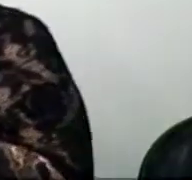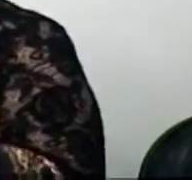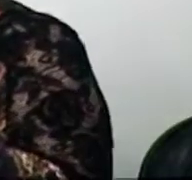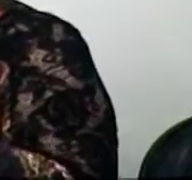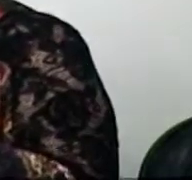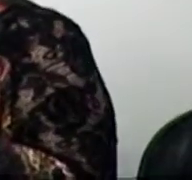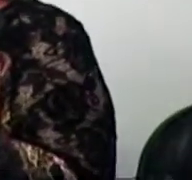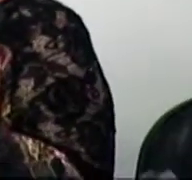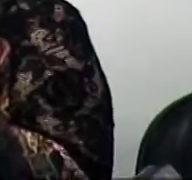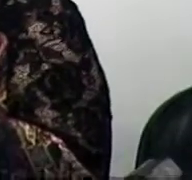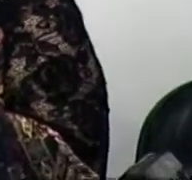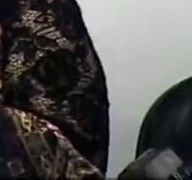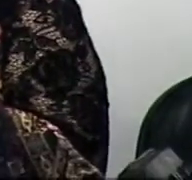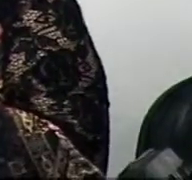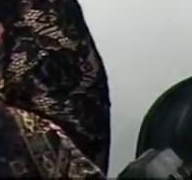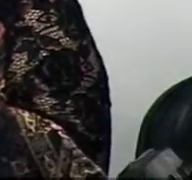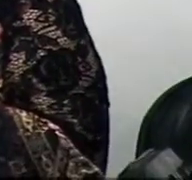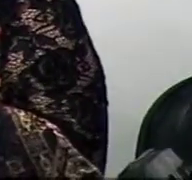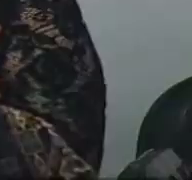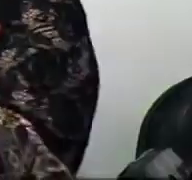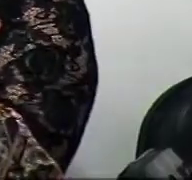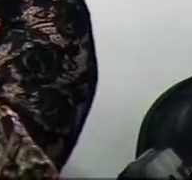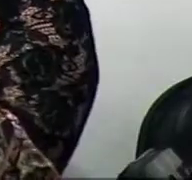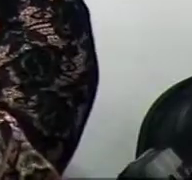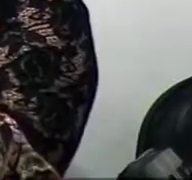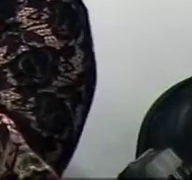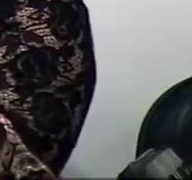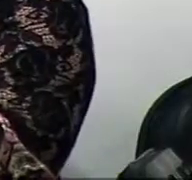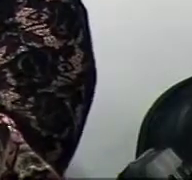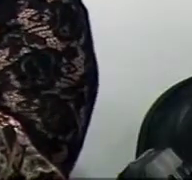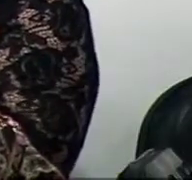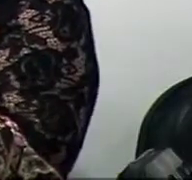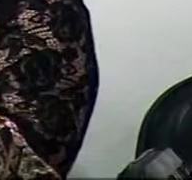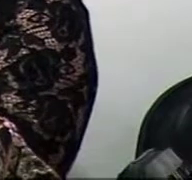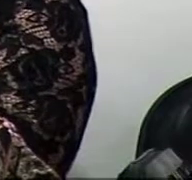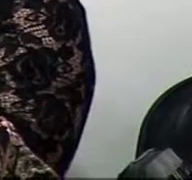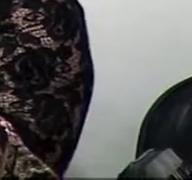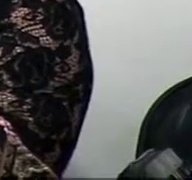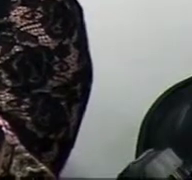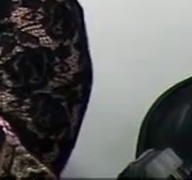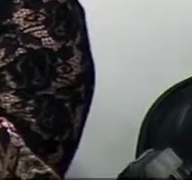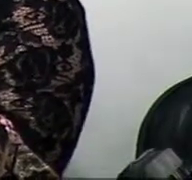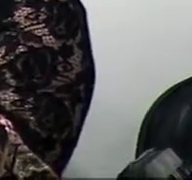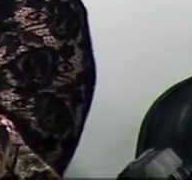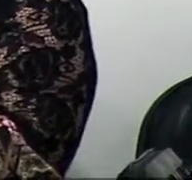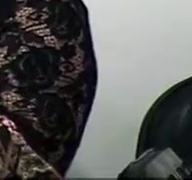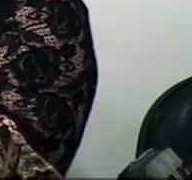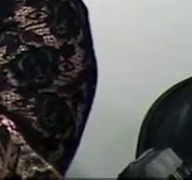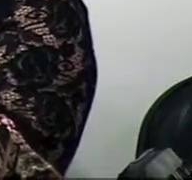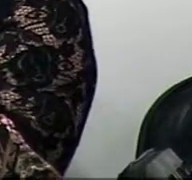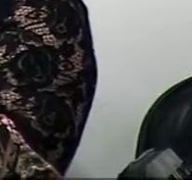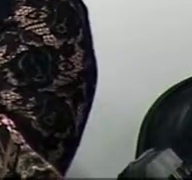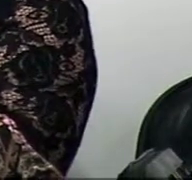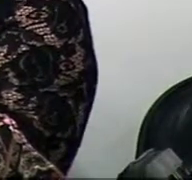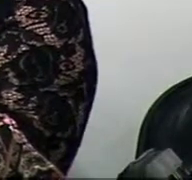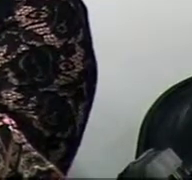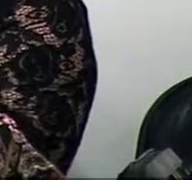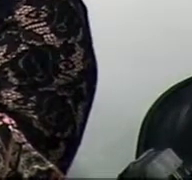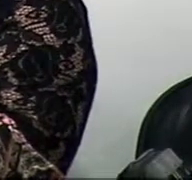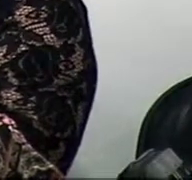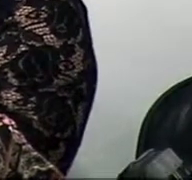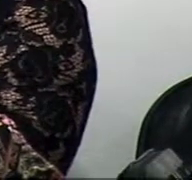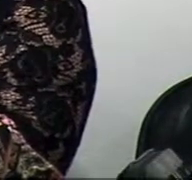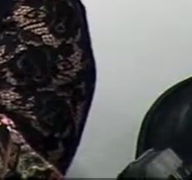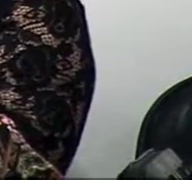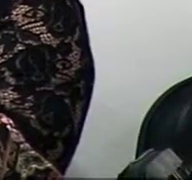Quero cumprimentar a Lívia, cumprimentar a todos que estão aqui, junto com a Lívia.